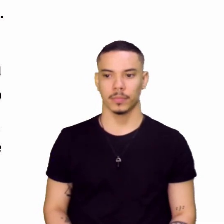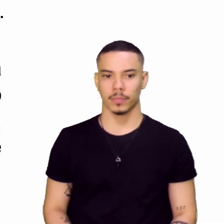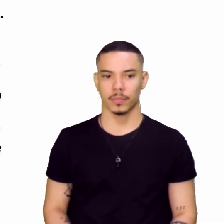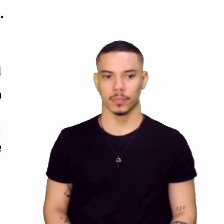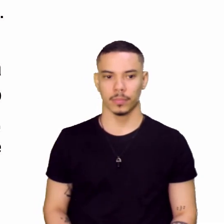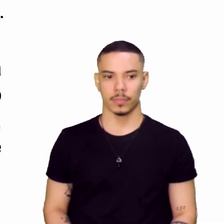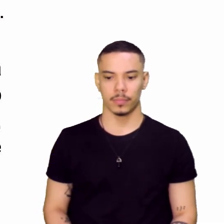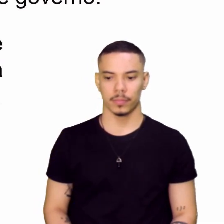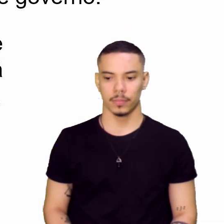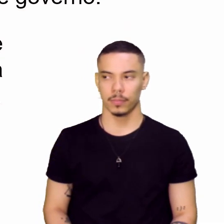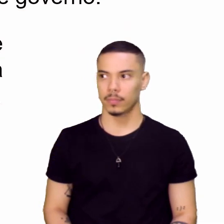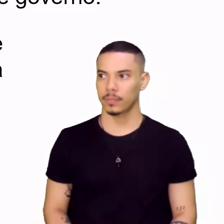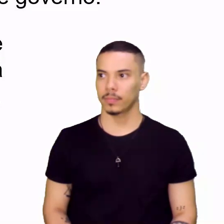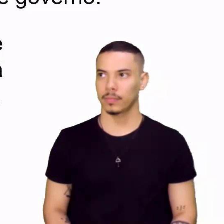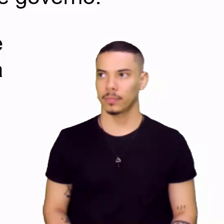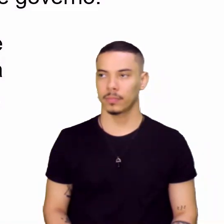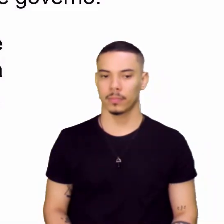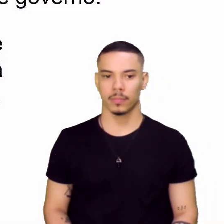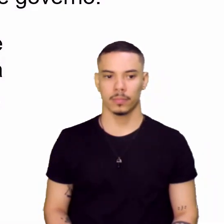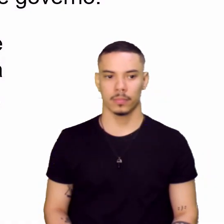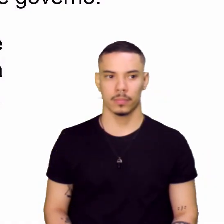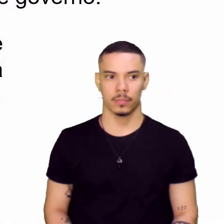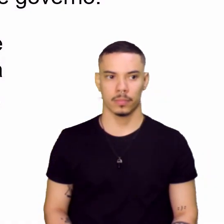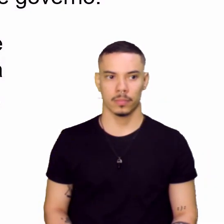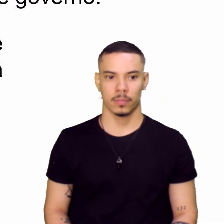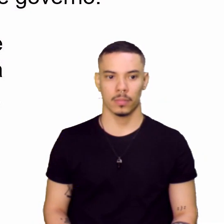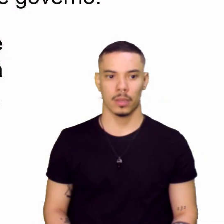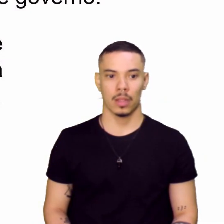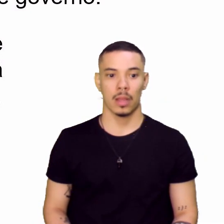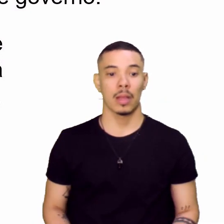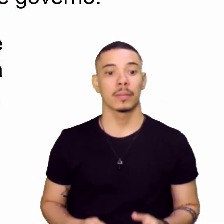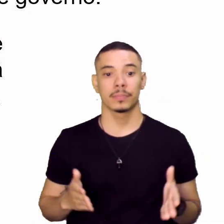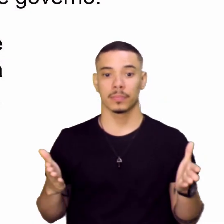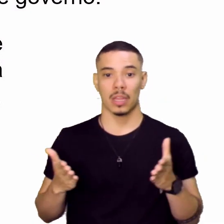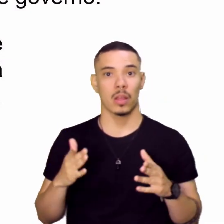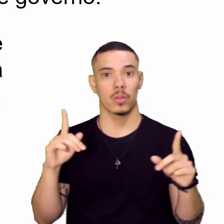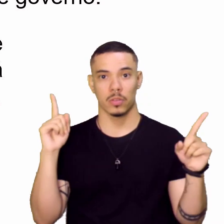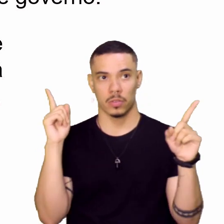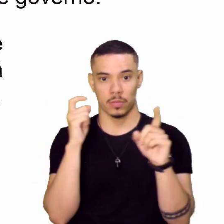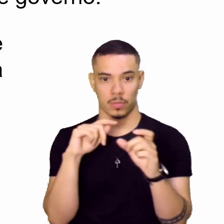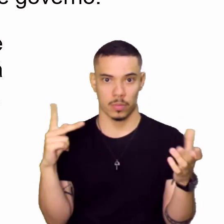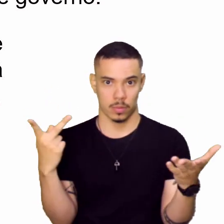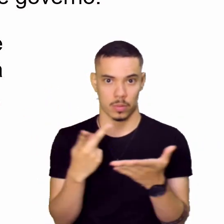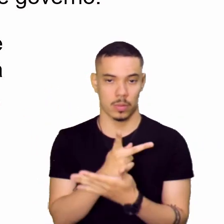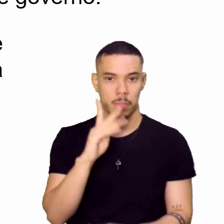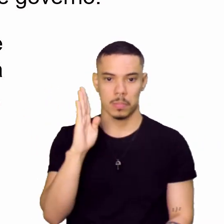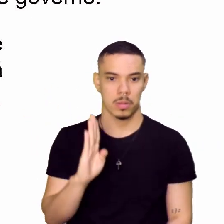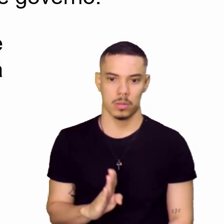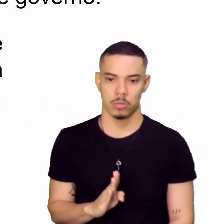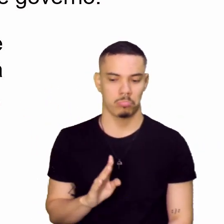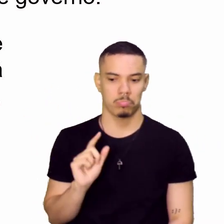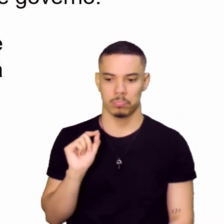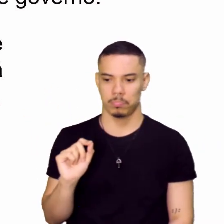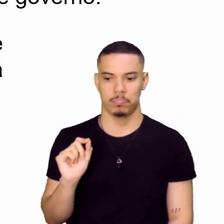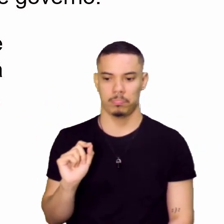obstáculos que ela aparenta ter agora dificuldades para que a locoa no Brasil gente